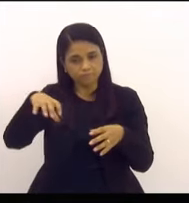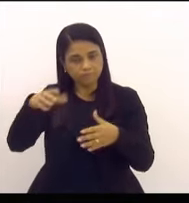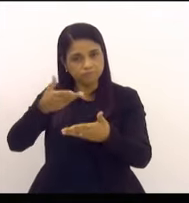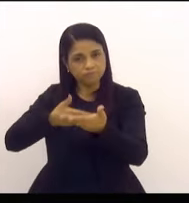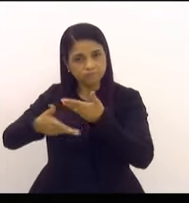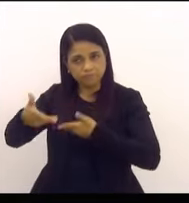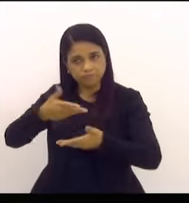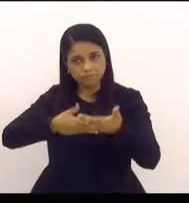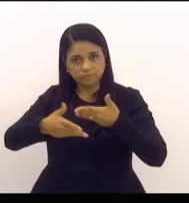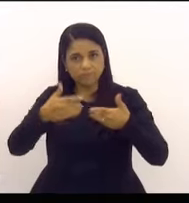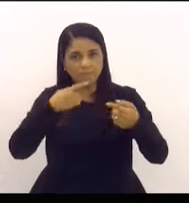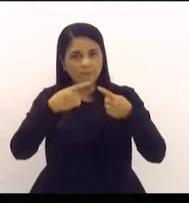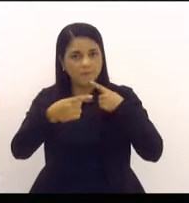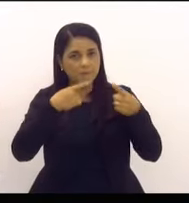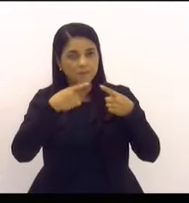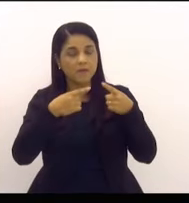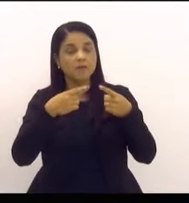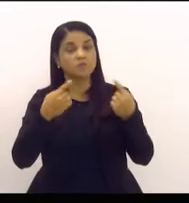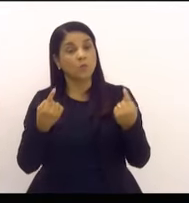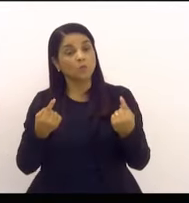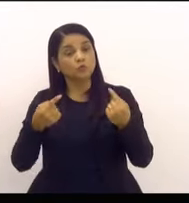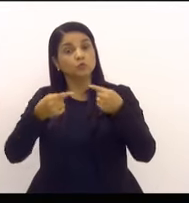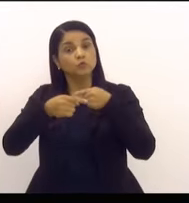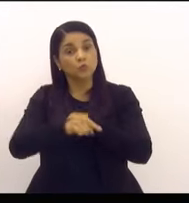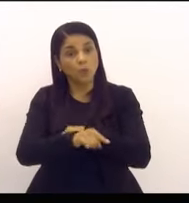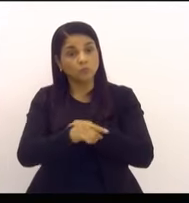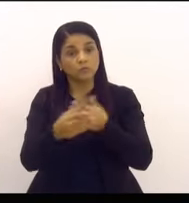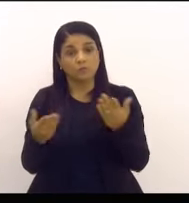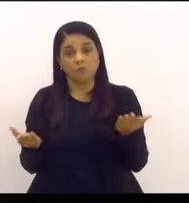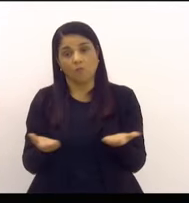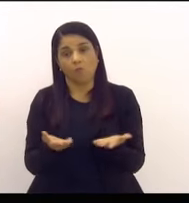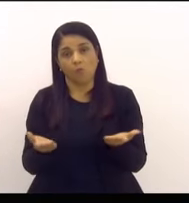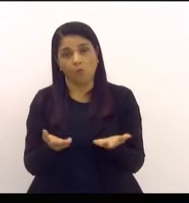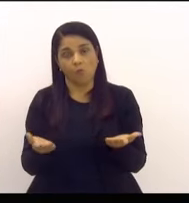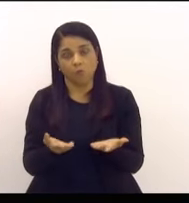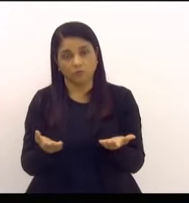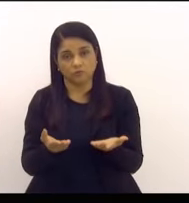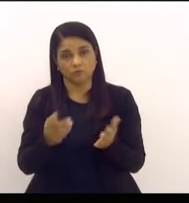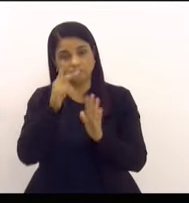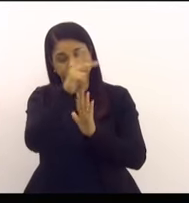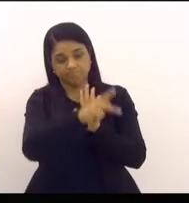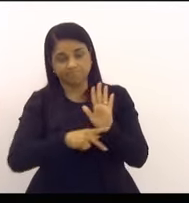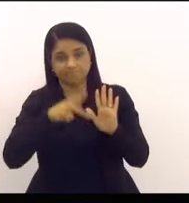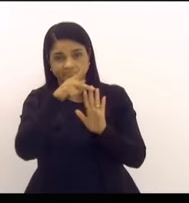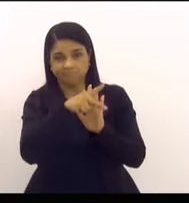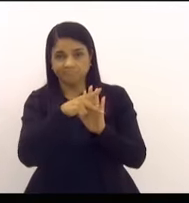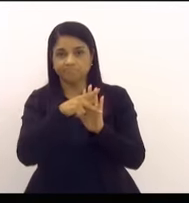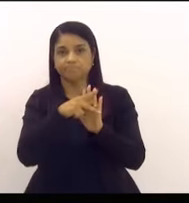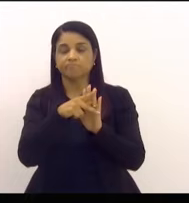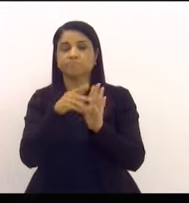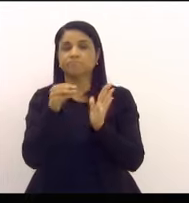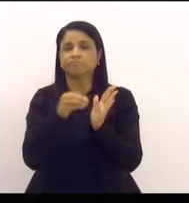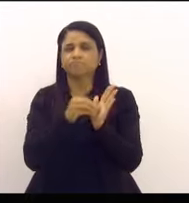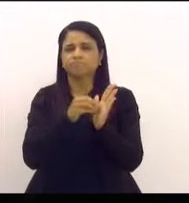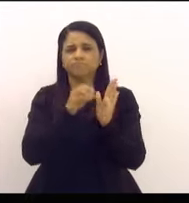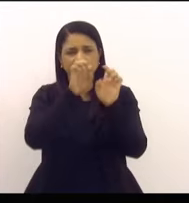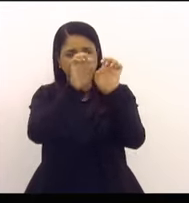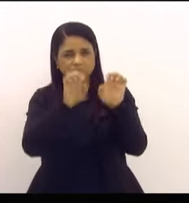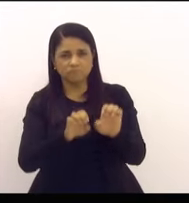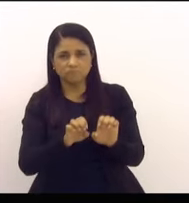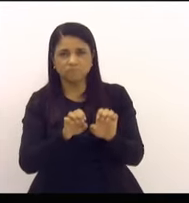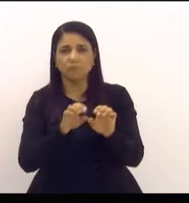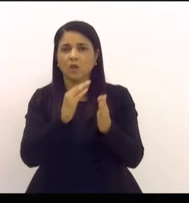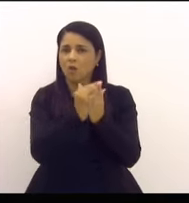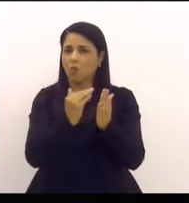entanto, porém, somos contrários a como se apresenta hoje esse protocolo. A ausência de estruturação dele, o aumento